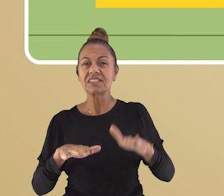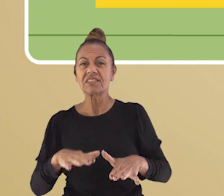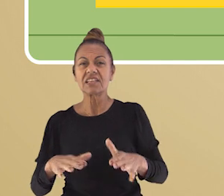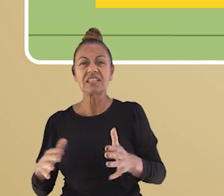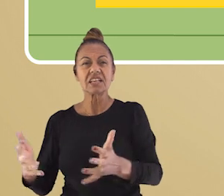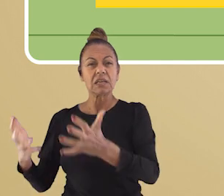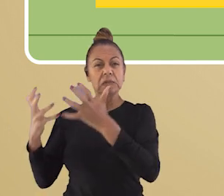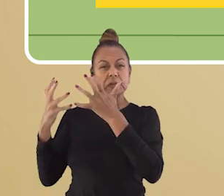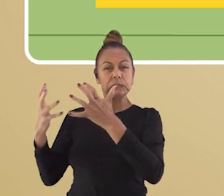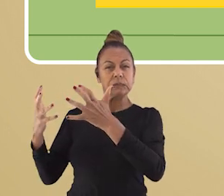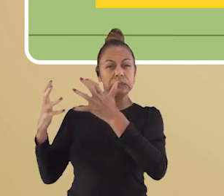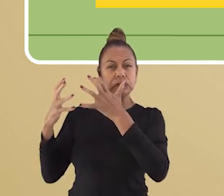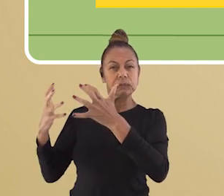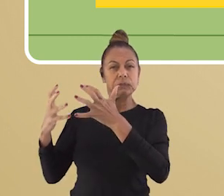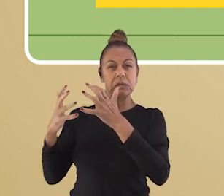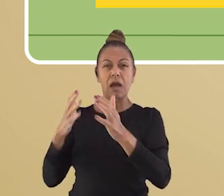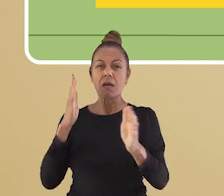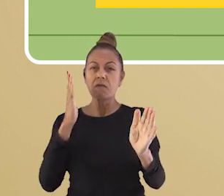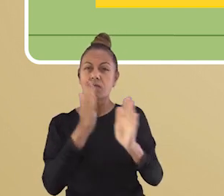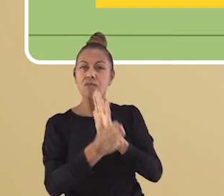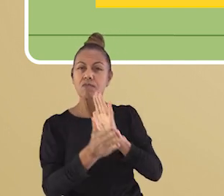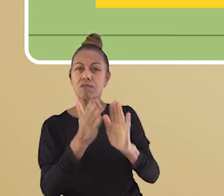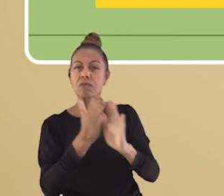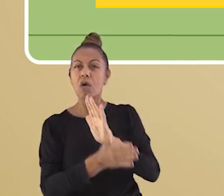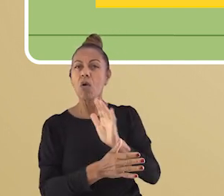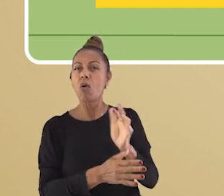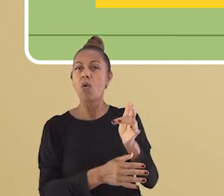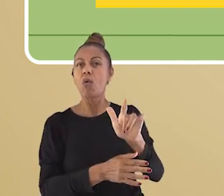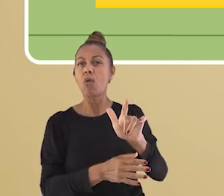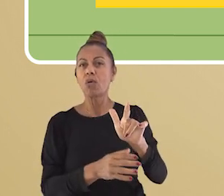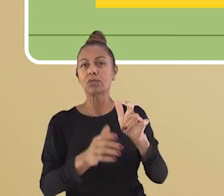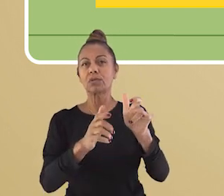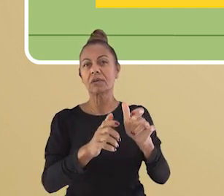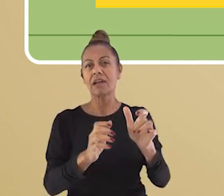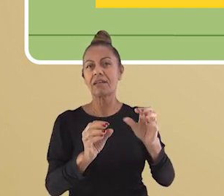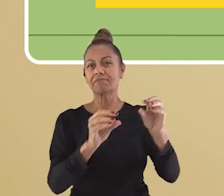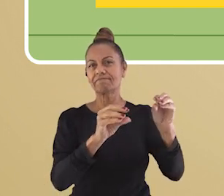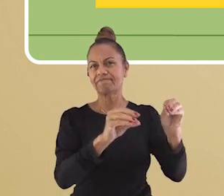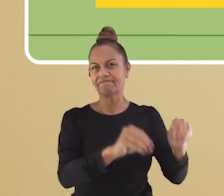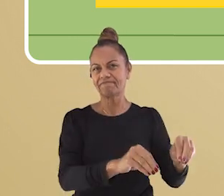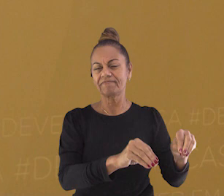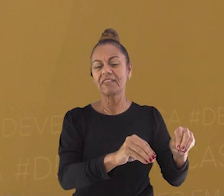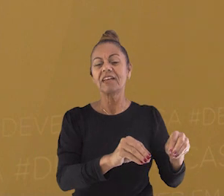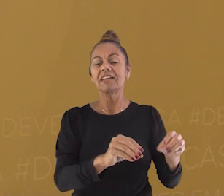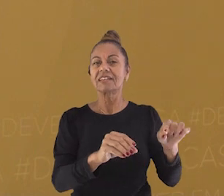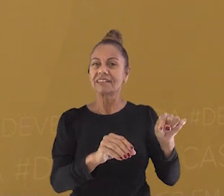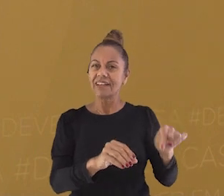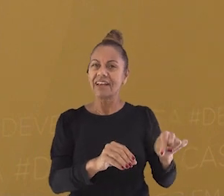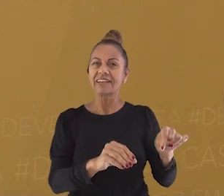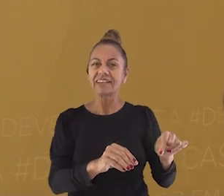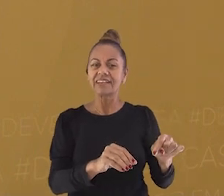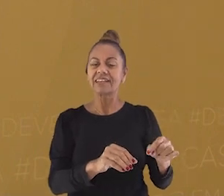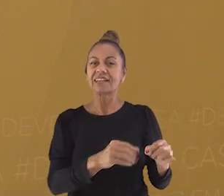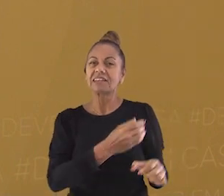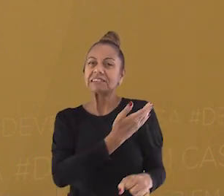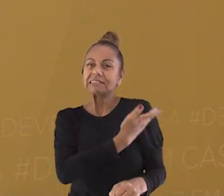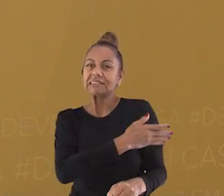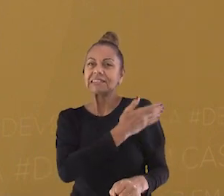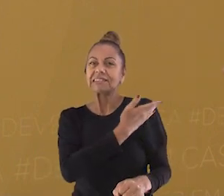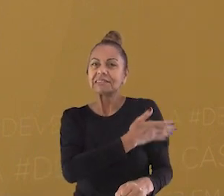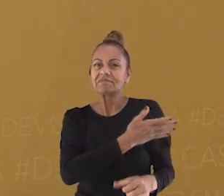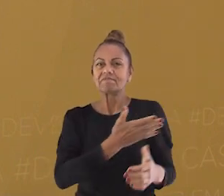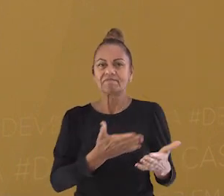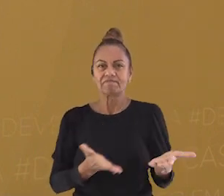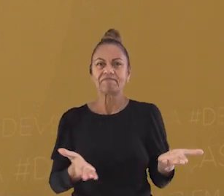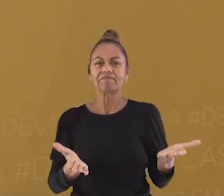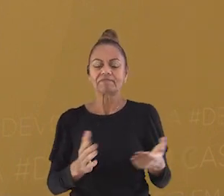perseguições, conflitos e guerras em seus países de origem, que são os refugiados. Essa forma de aversão